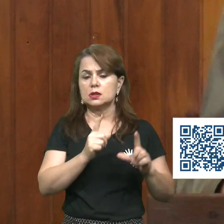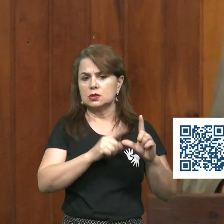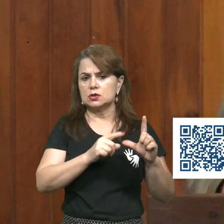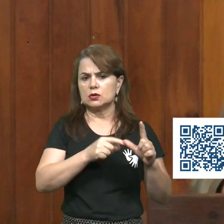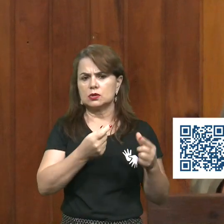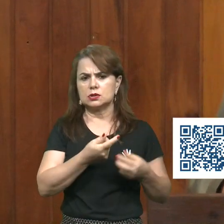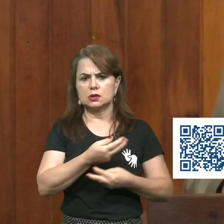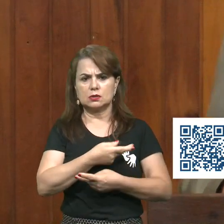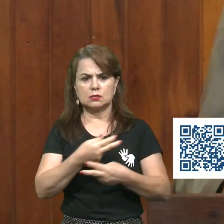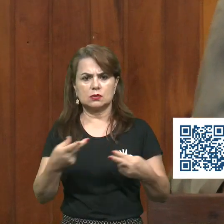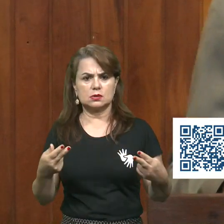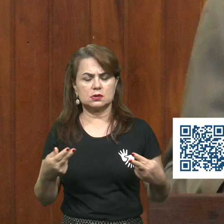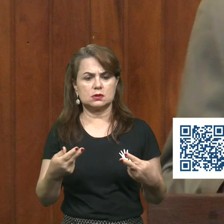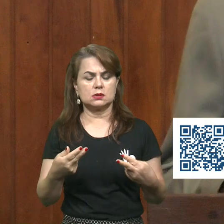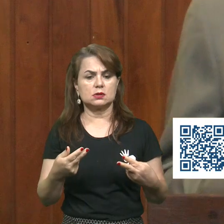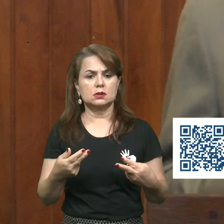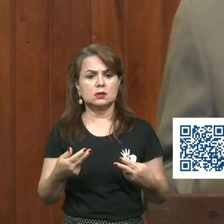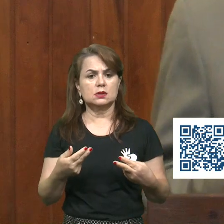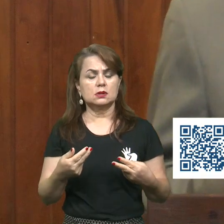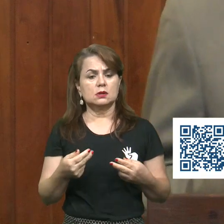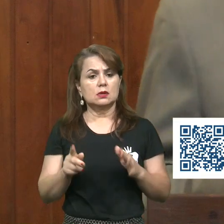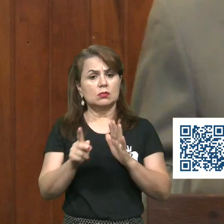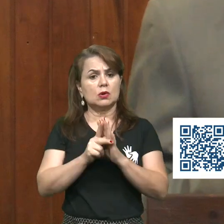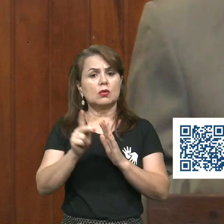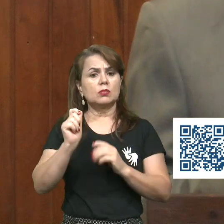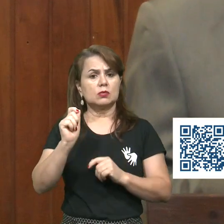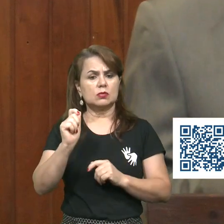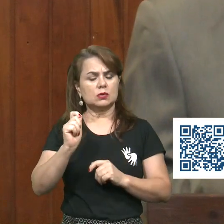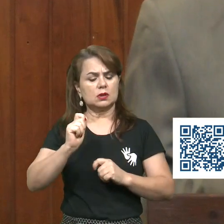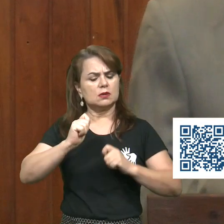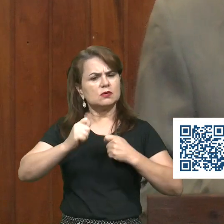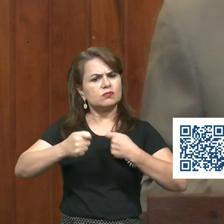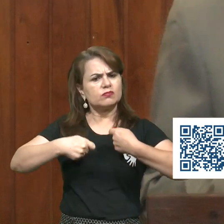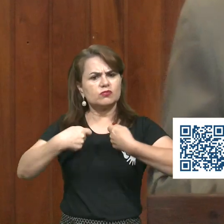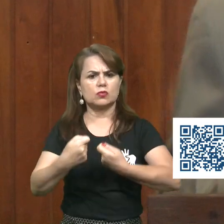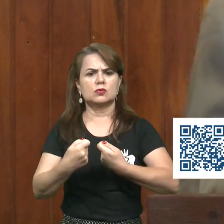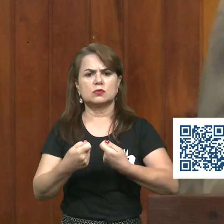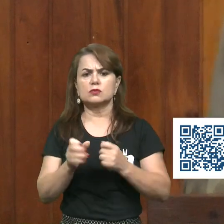Pavão, para que envidem esforços